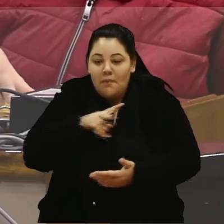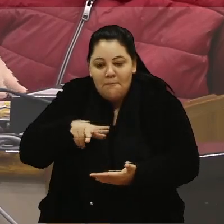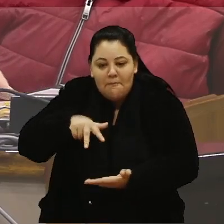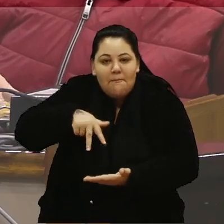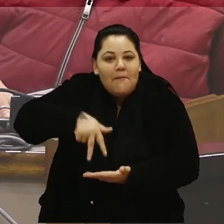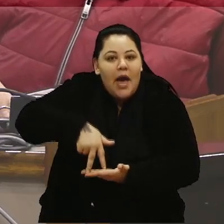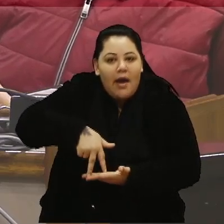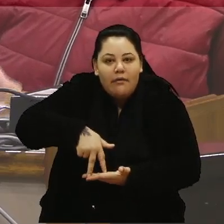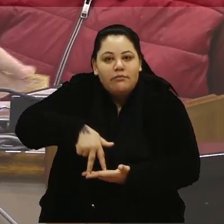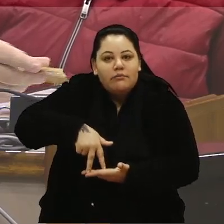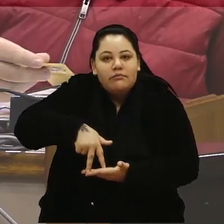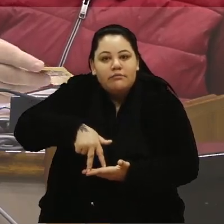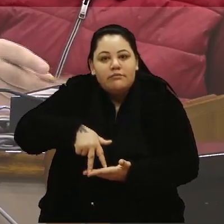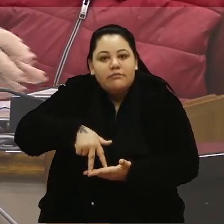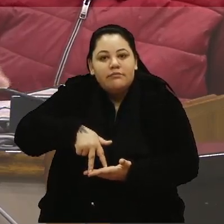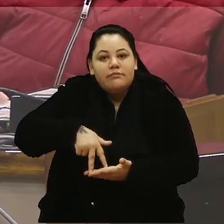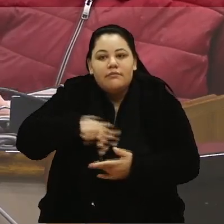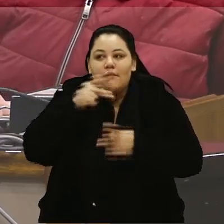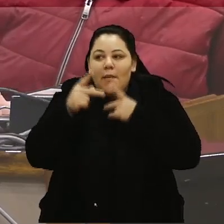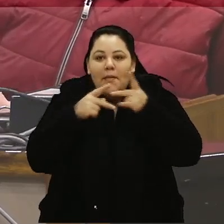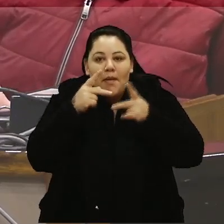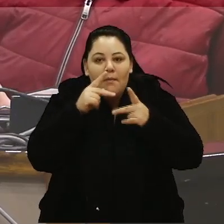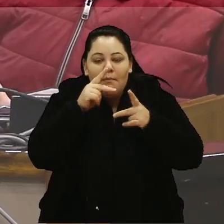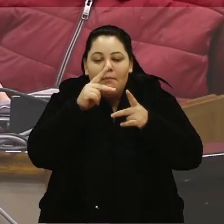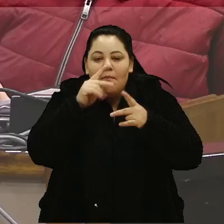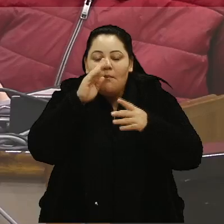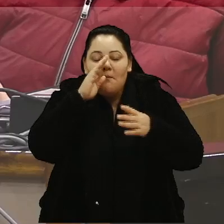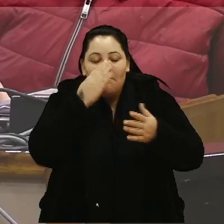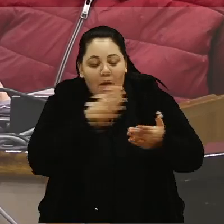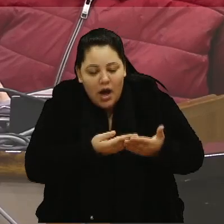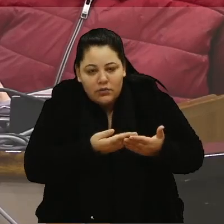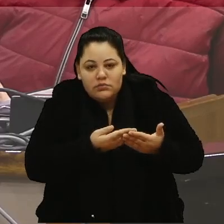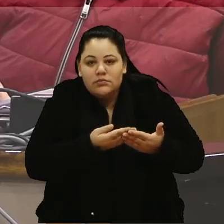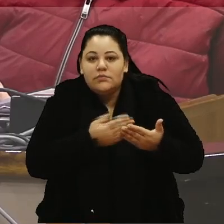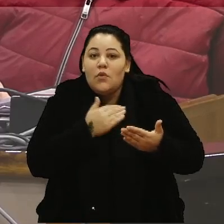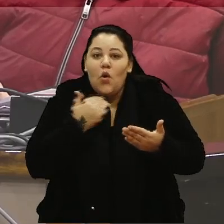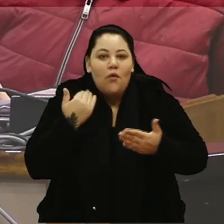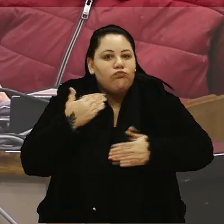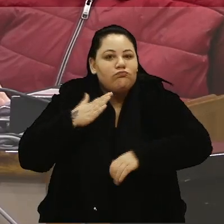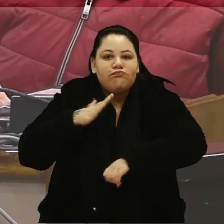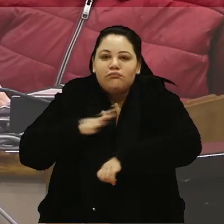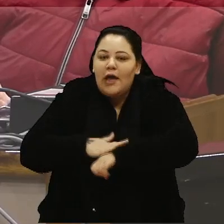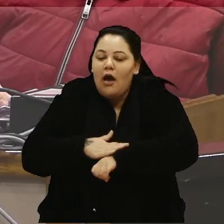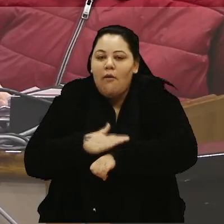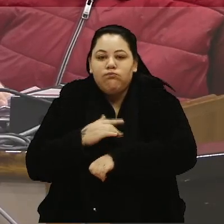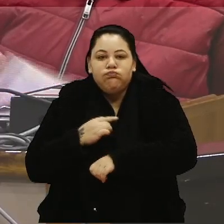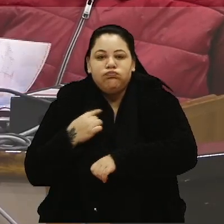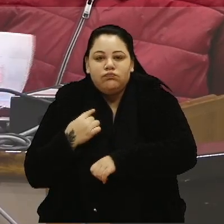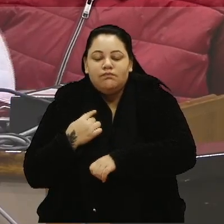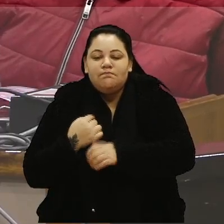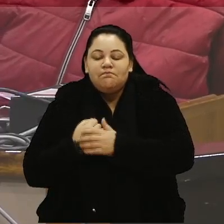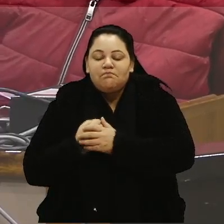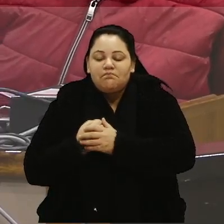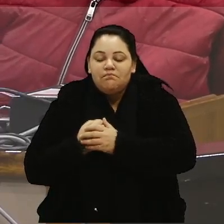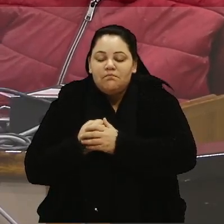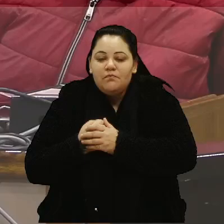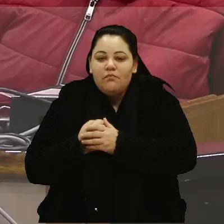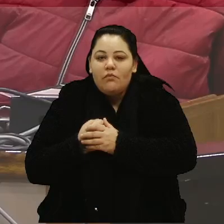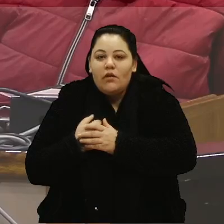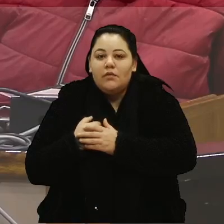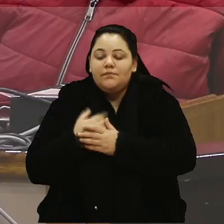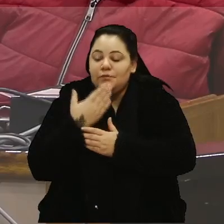e o filho Isaque, a quem estendemos nossa solidariedade, rogando a Deus que conforte